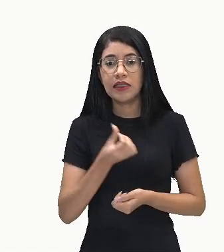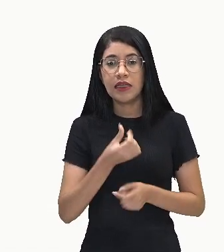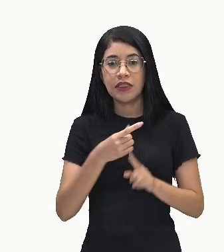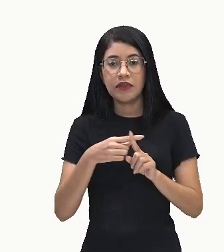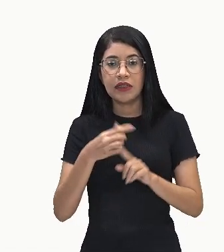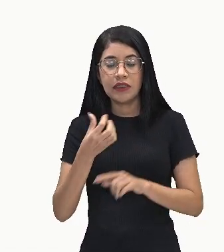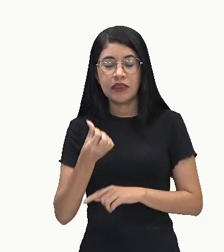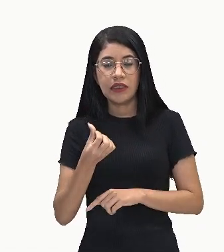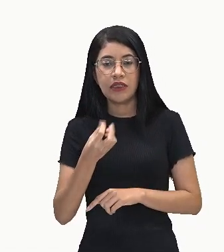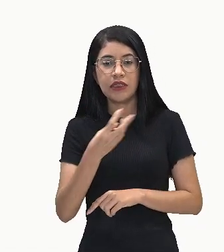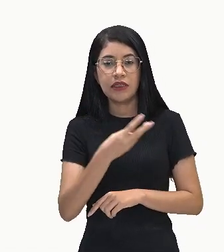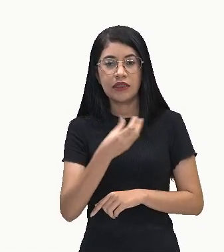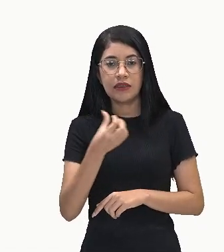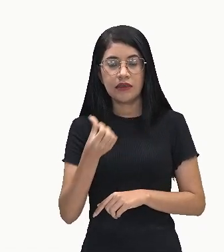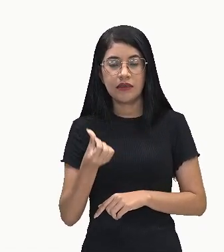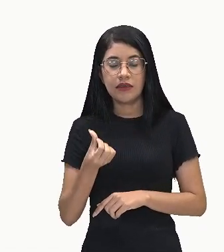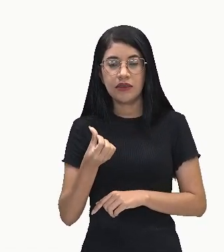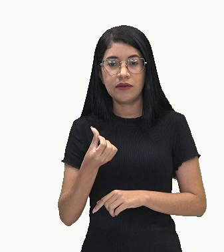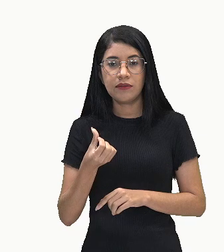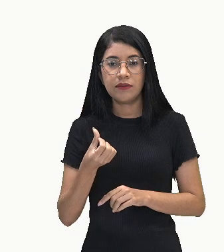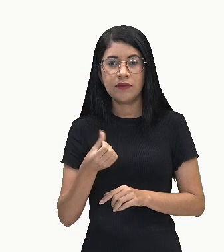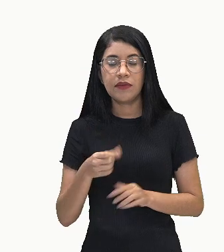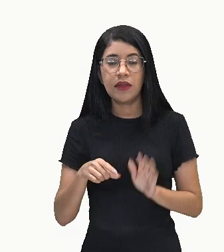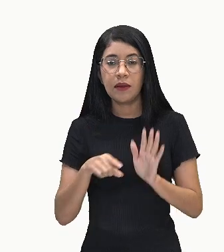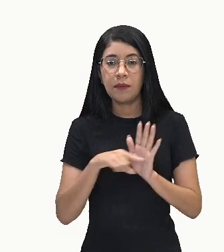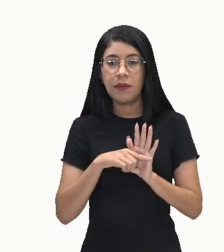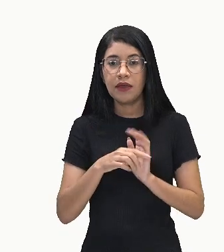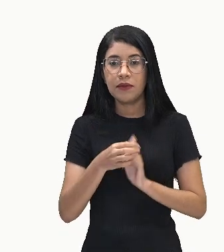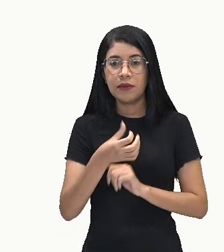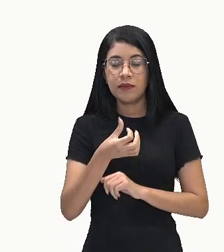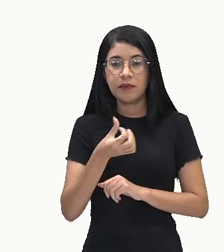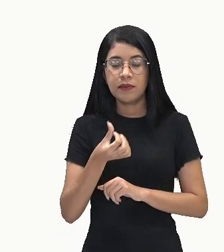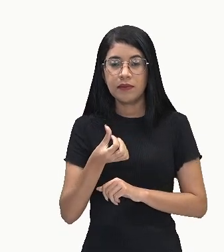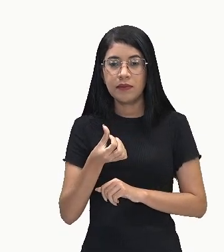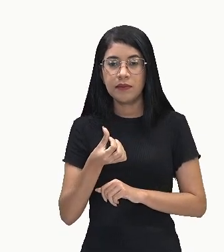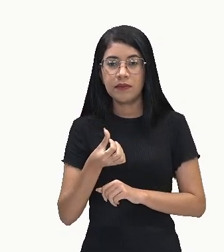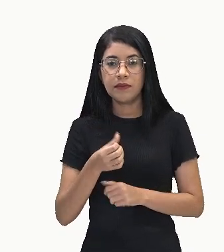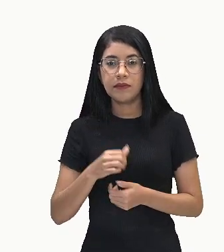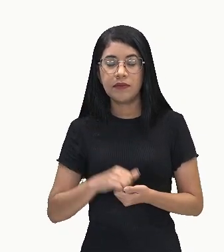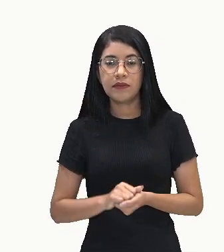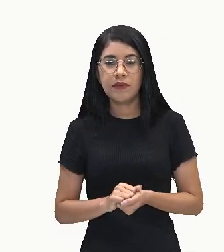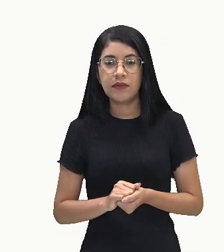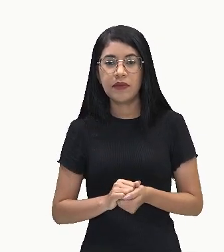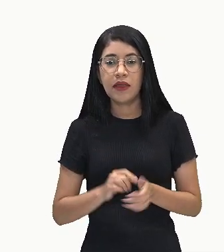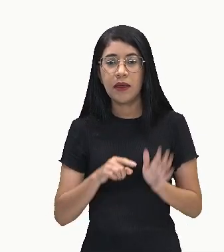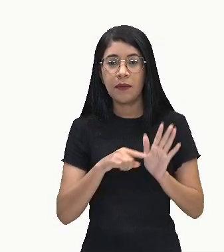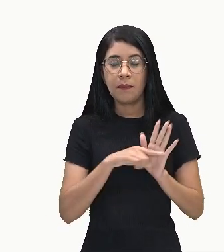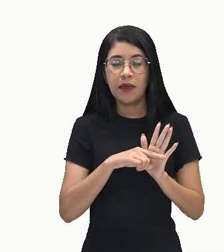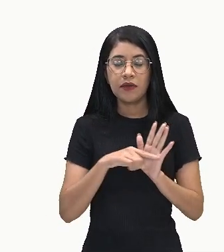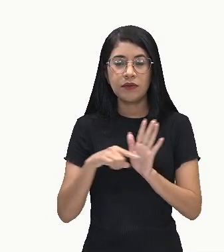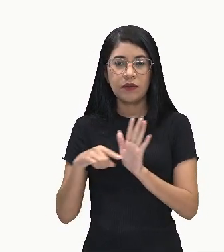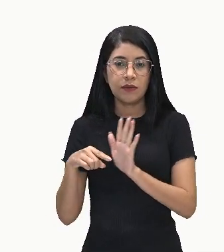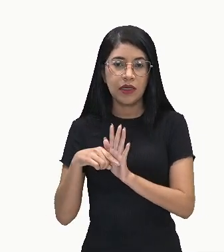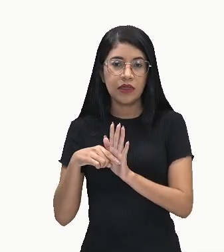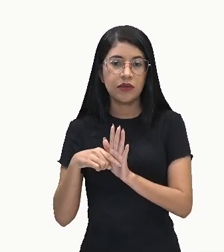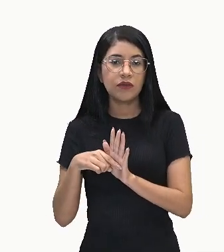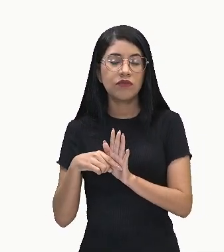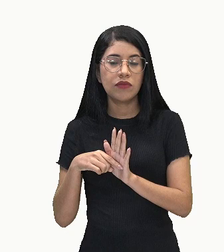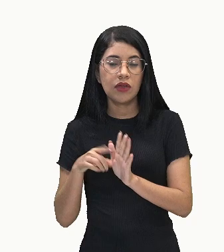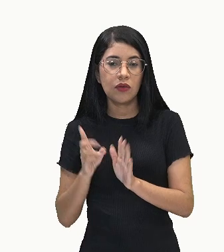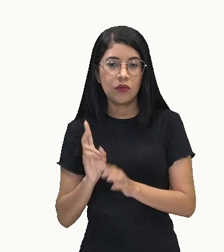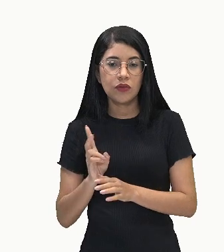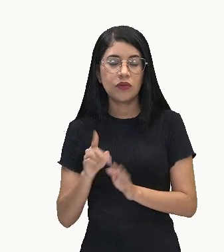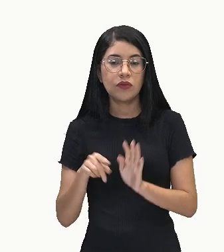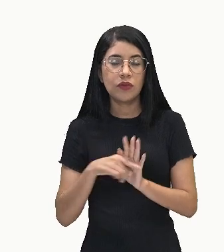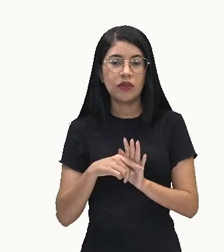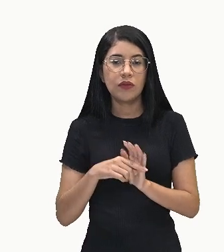quadrado, 36, menos sinais iguais, soma, conserva o sinal. 6 mais